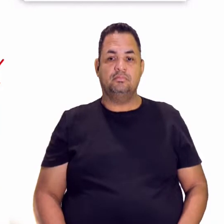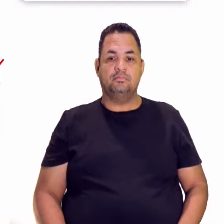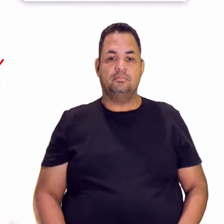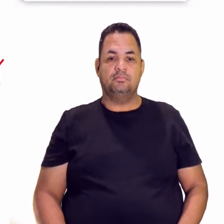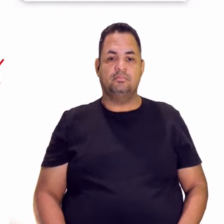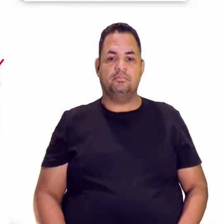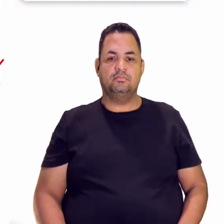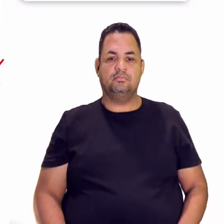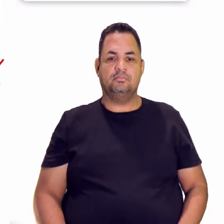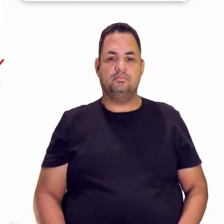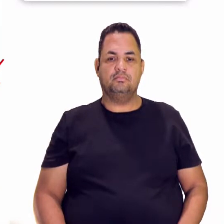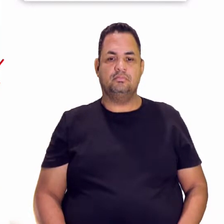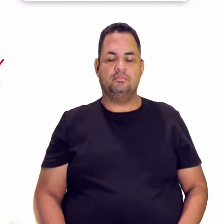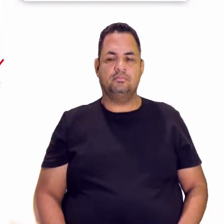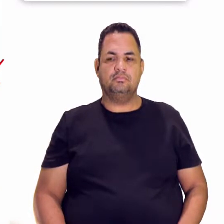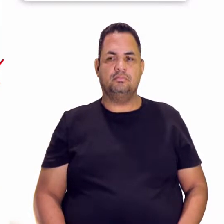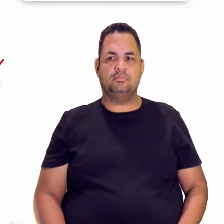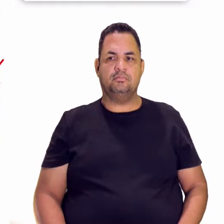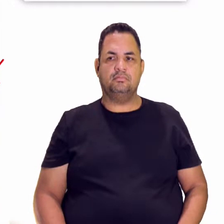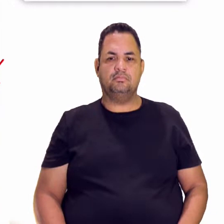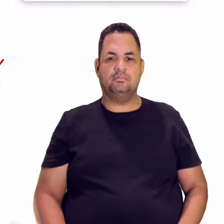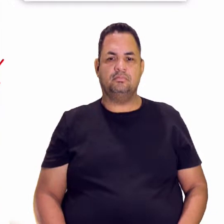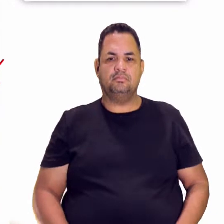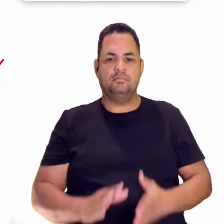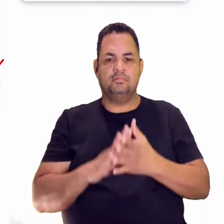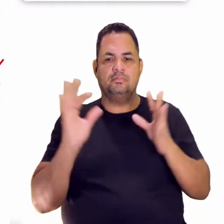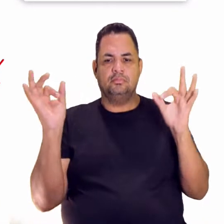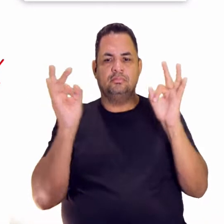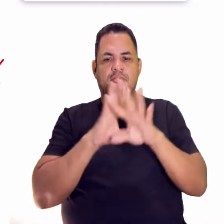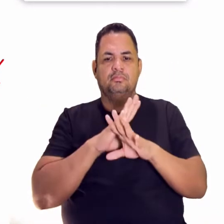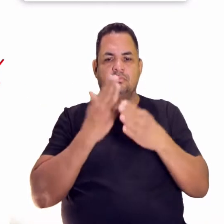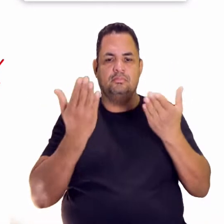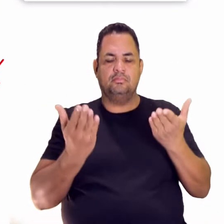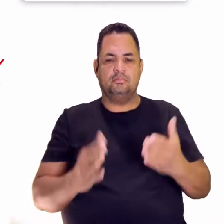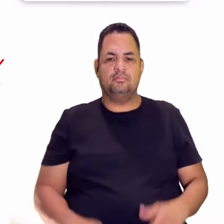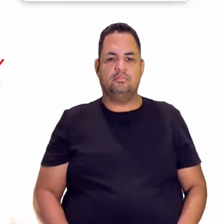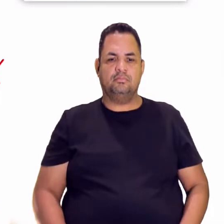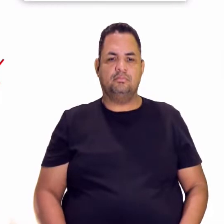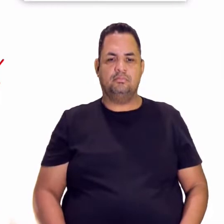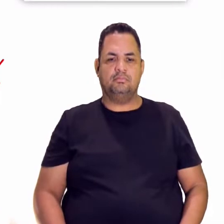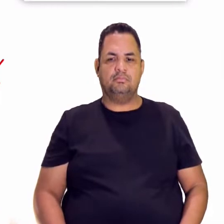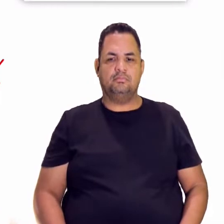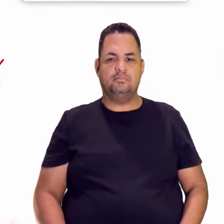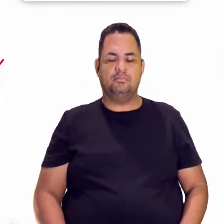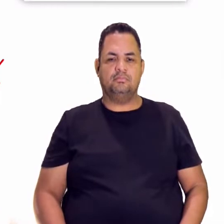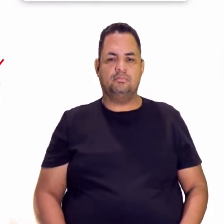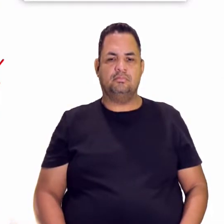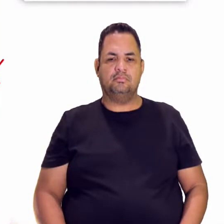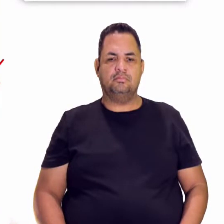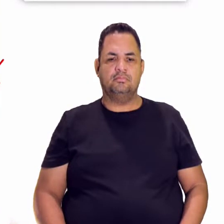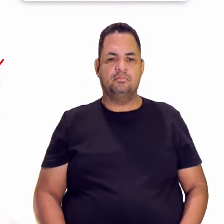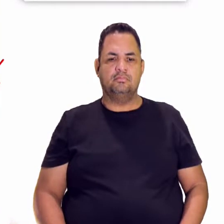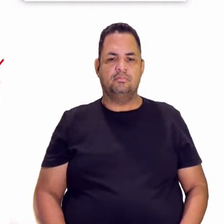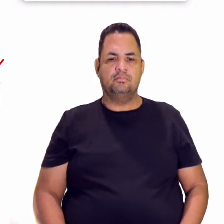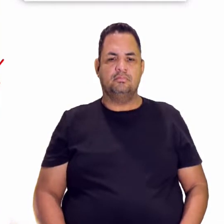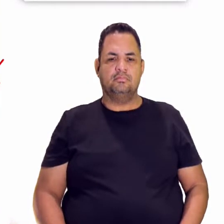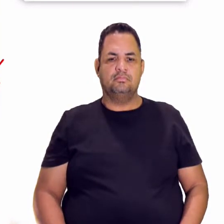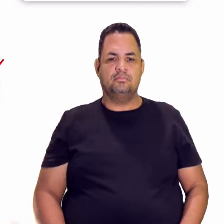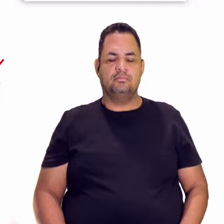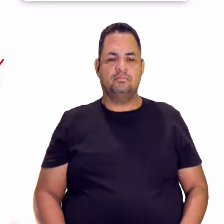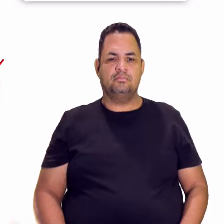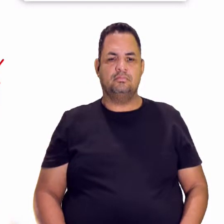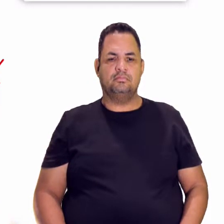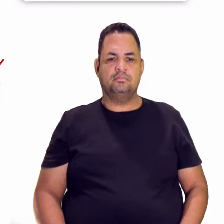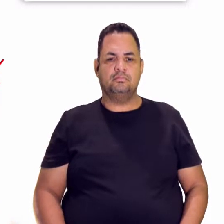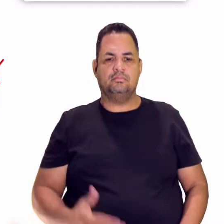a sua acepção, a sua conclusão a respeito daquele objeto artístico. As